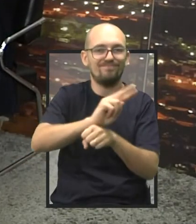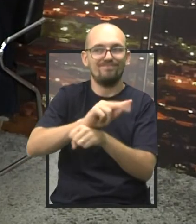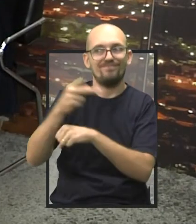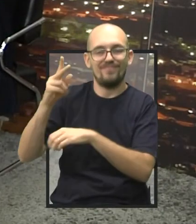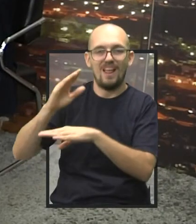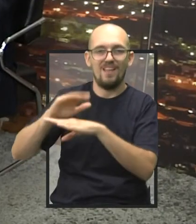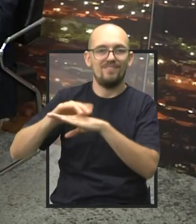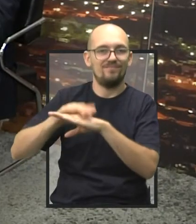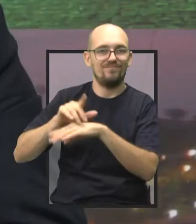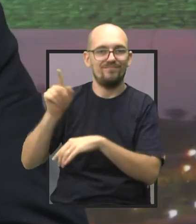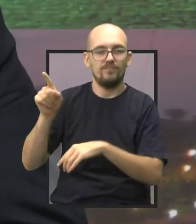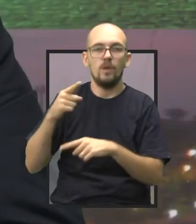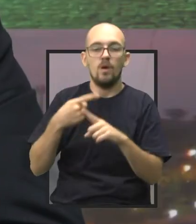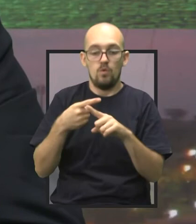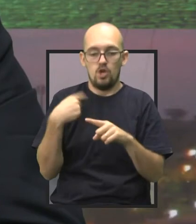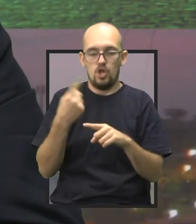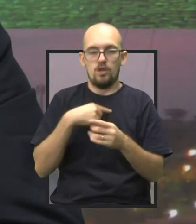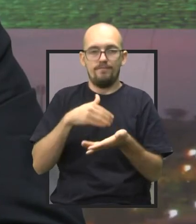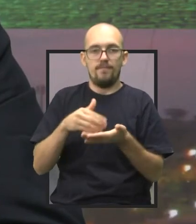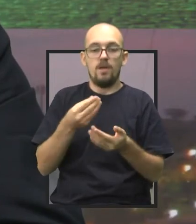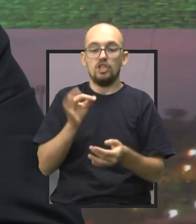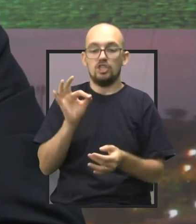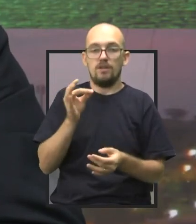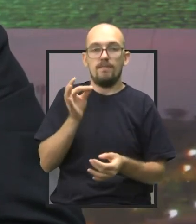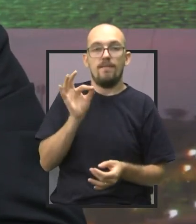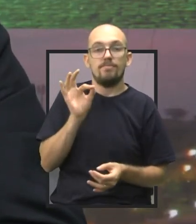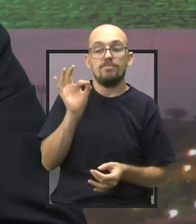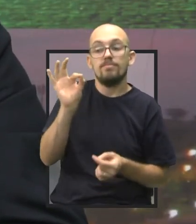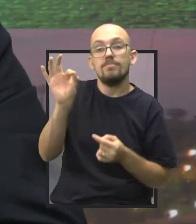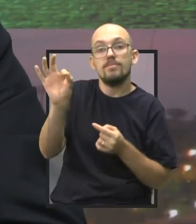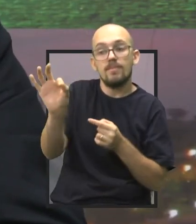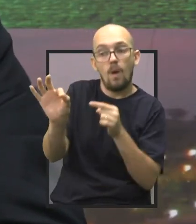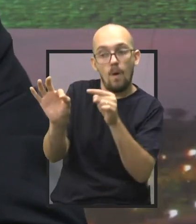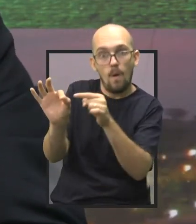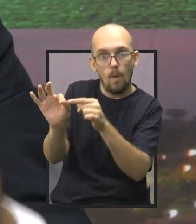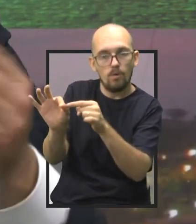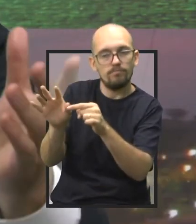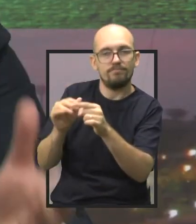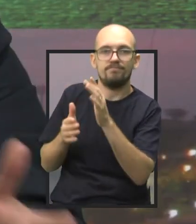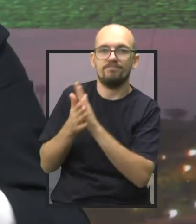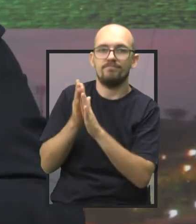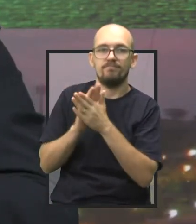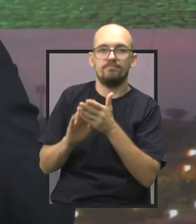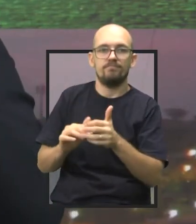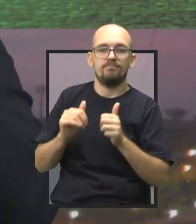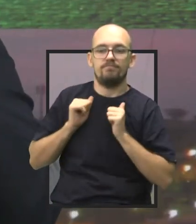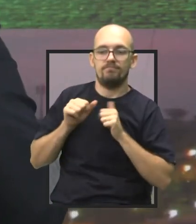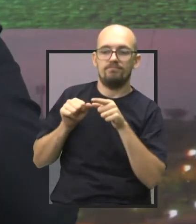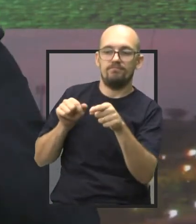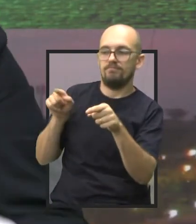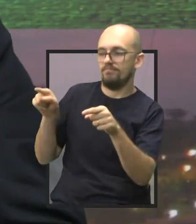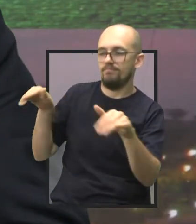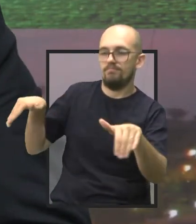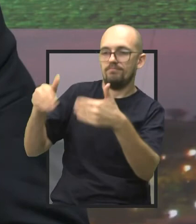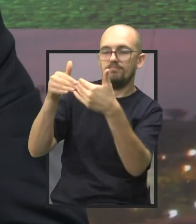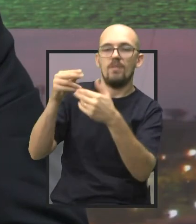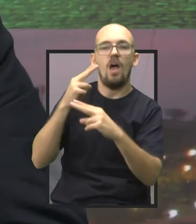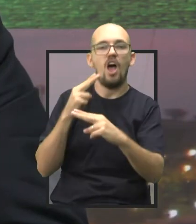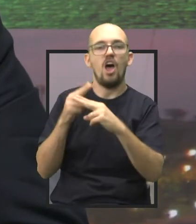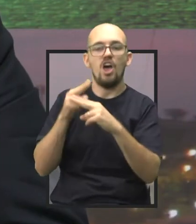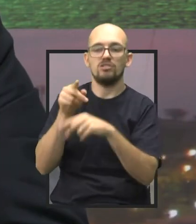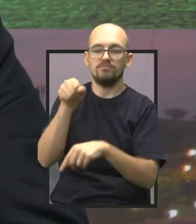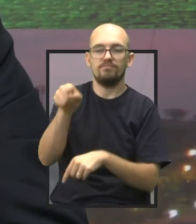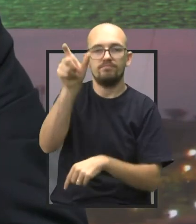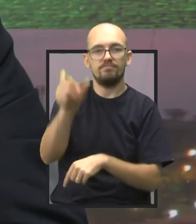que nós entregamos a chave para o mutuário, a responsabilidade é do beneficiário e Caixa Econômica Federal.